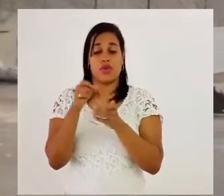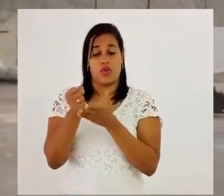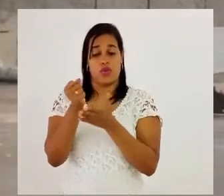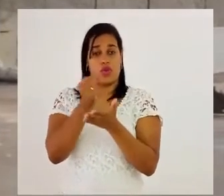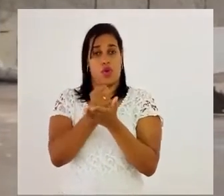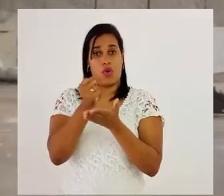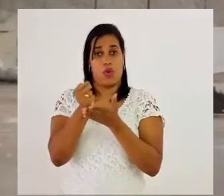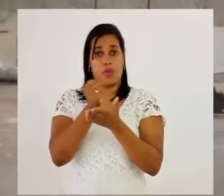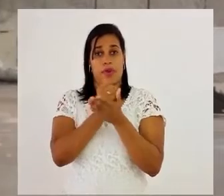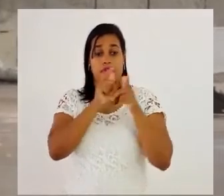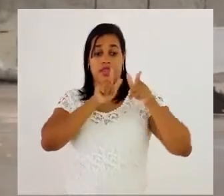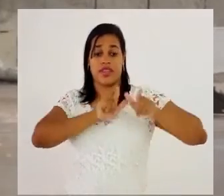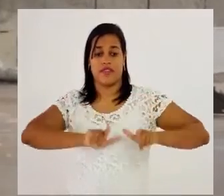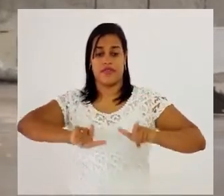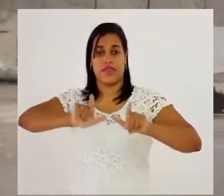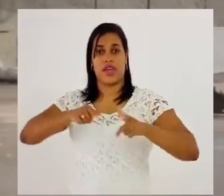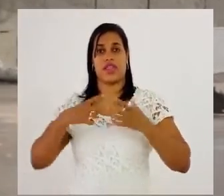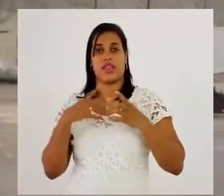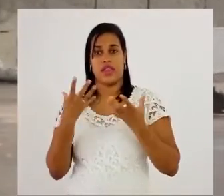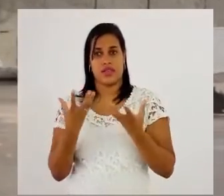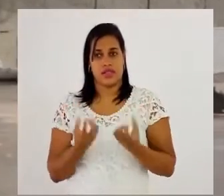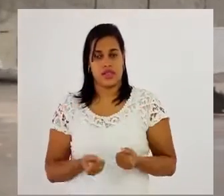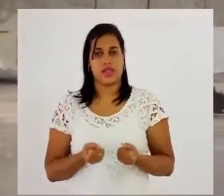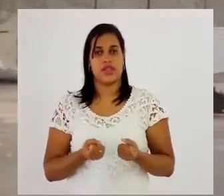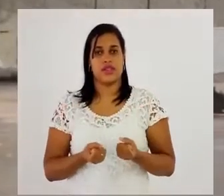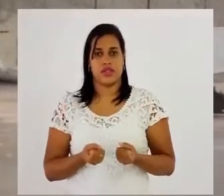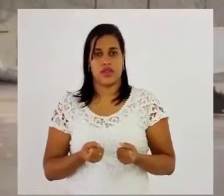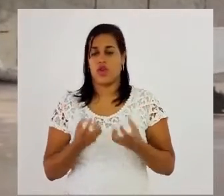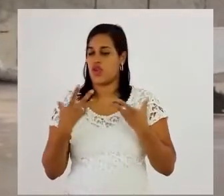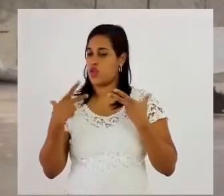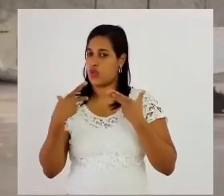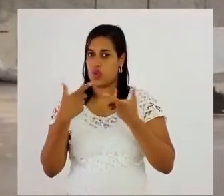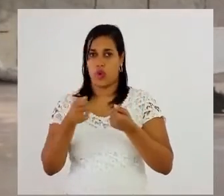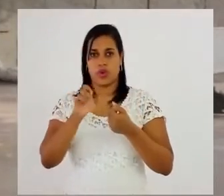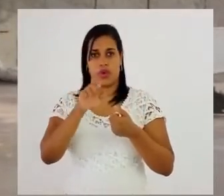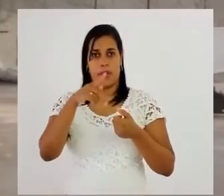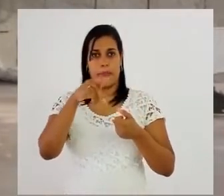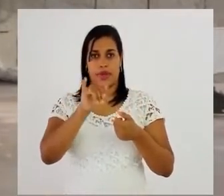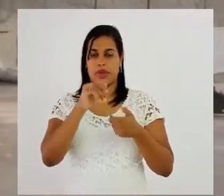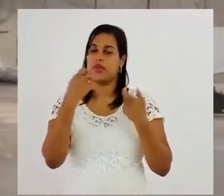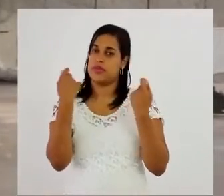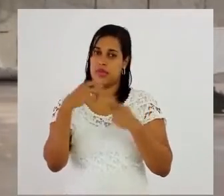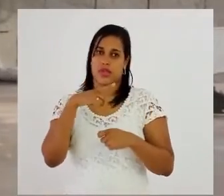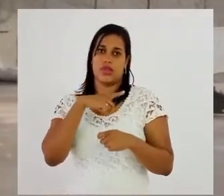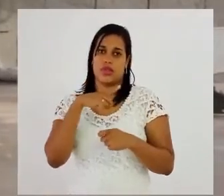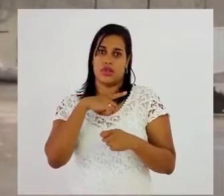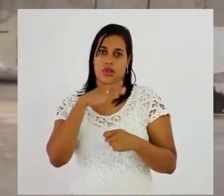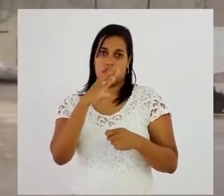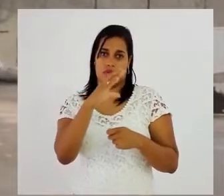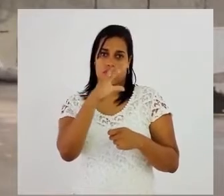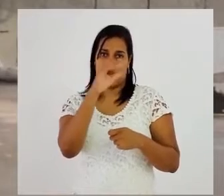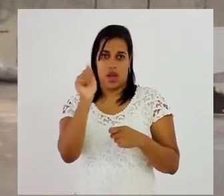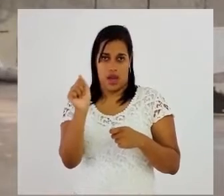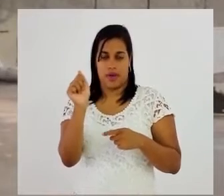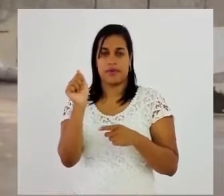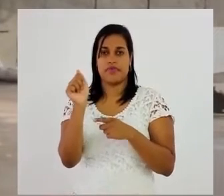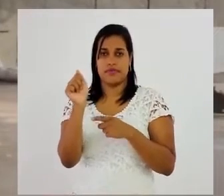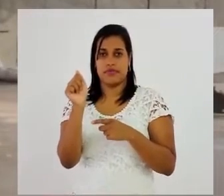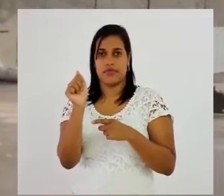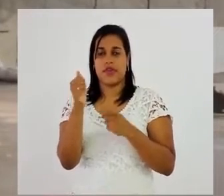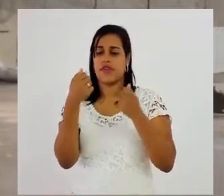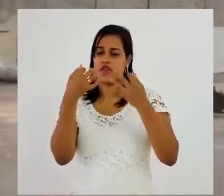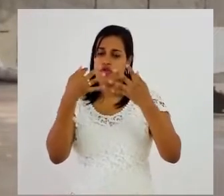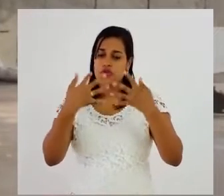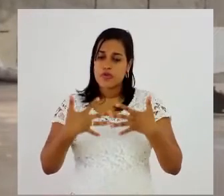chamado Certificado de Aprovação, o CA. Todo EPI ele vai ter um CA nele. E nesse CA vai descrever o EPI,